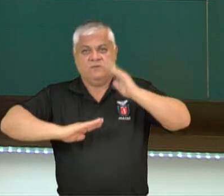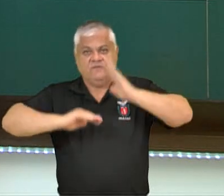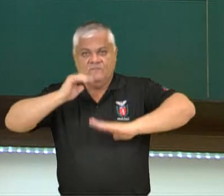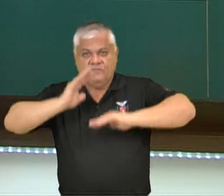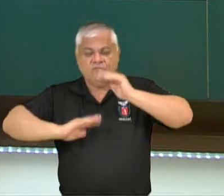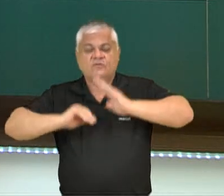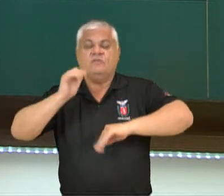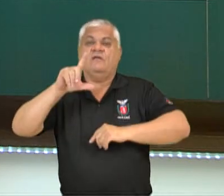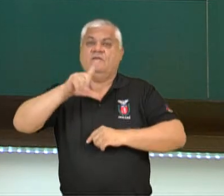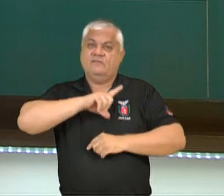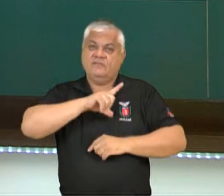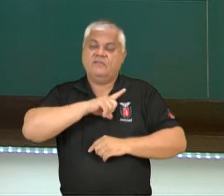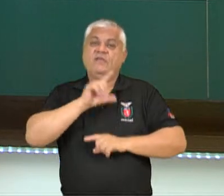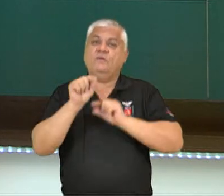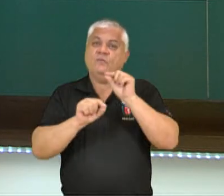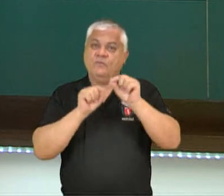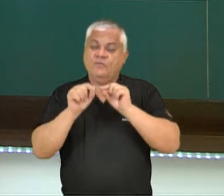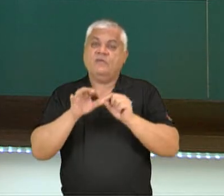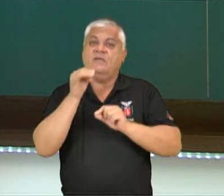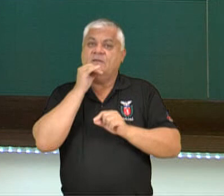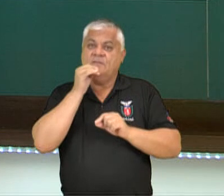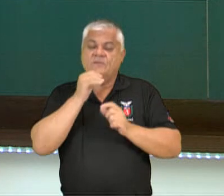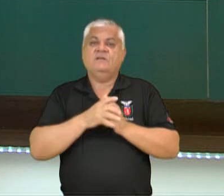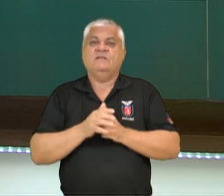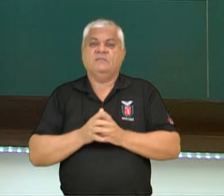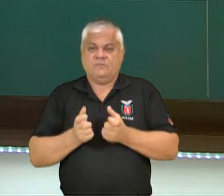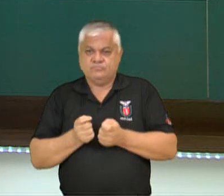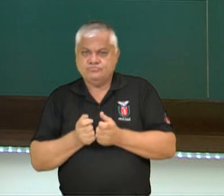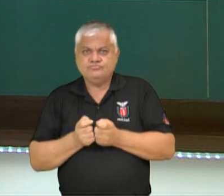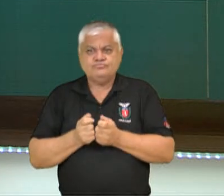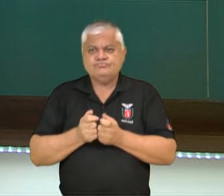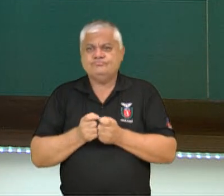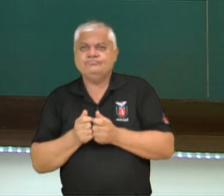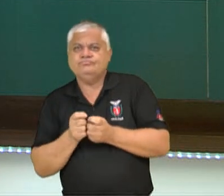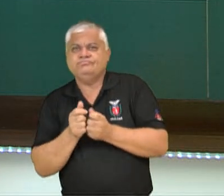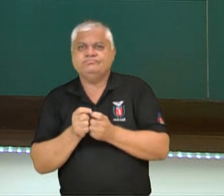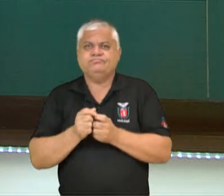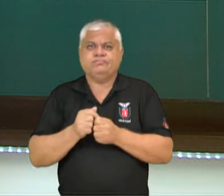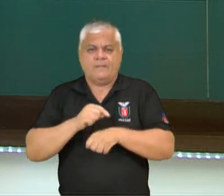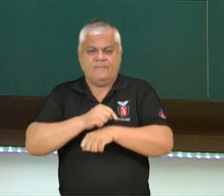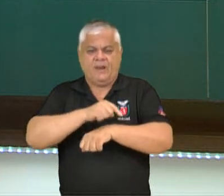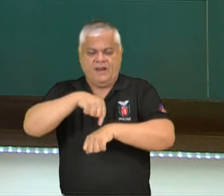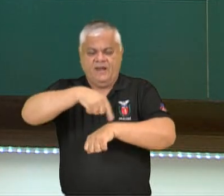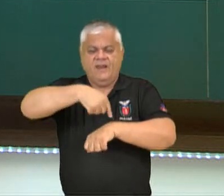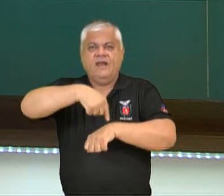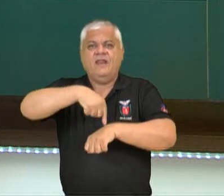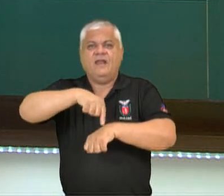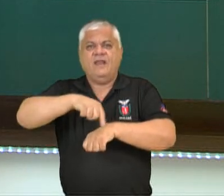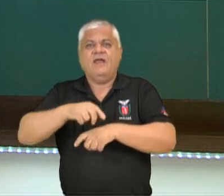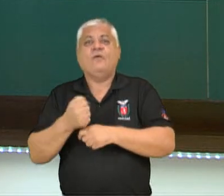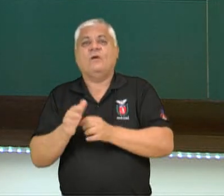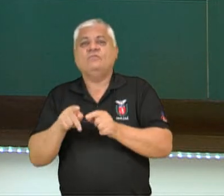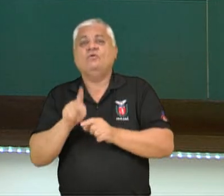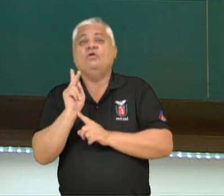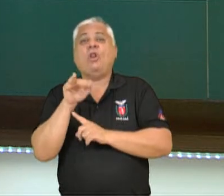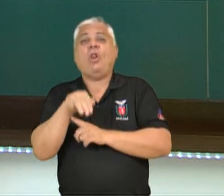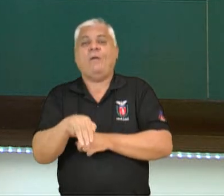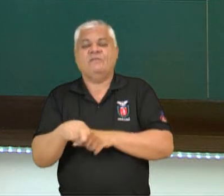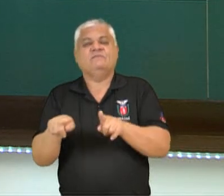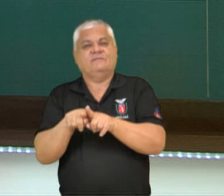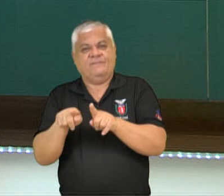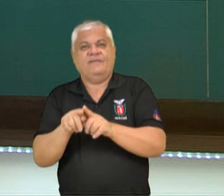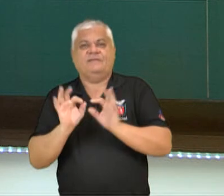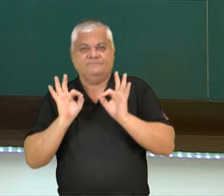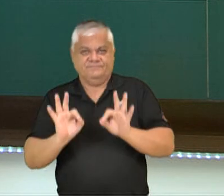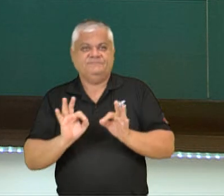ainda contam com um sistema eletrônico de apuração e de cronometragem, tá? Mas isso, numa prova menor, não